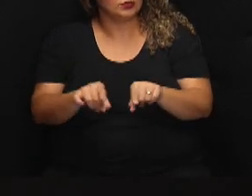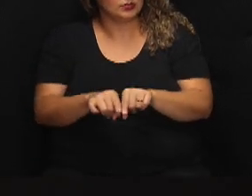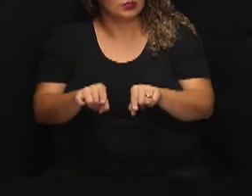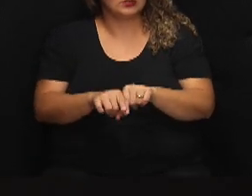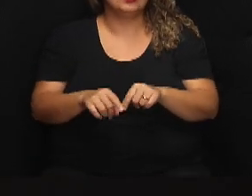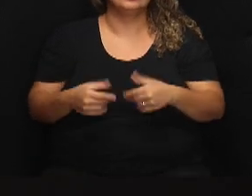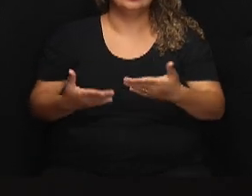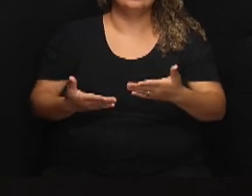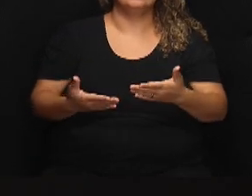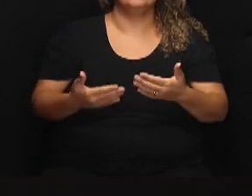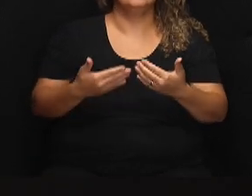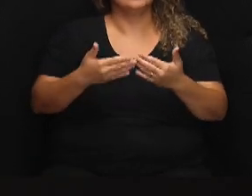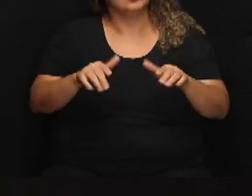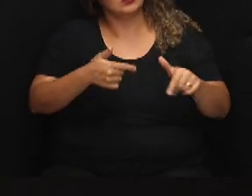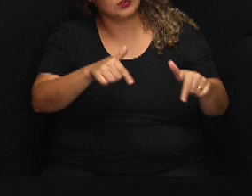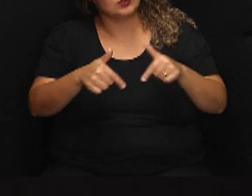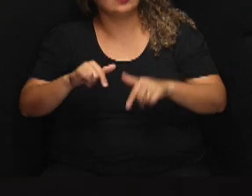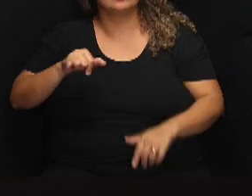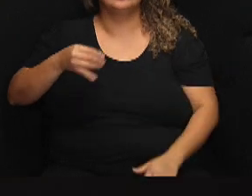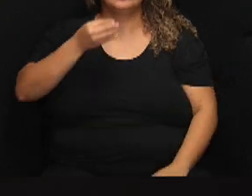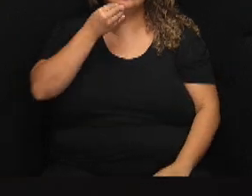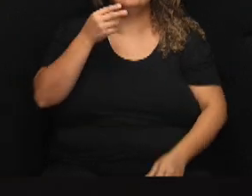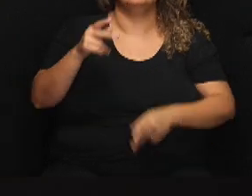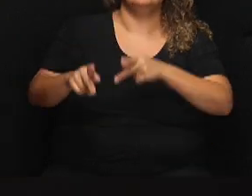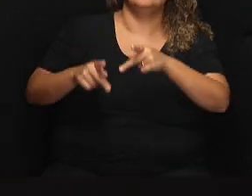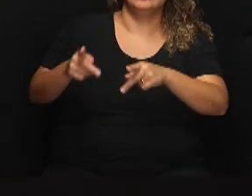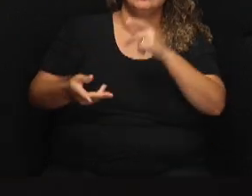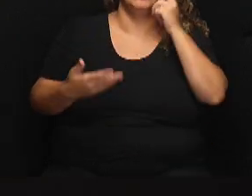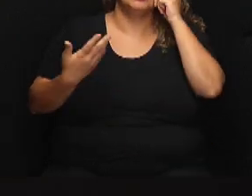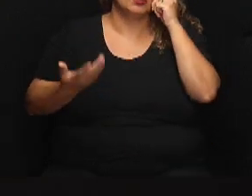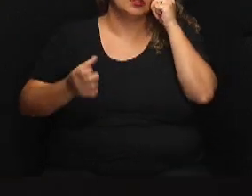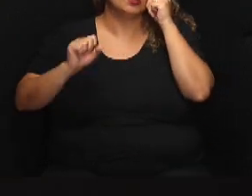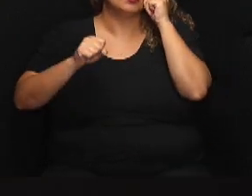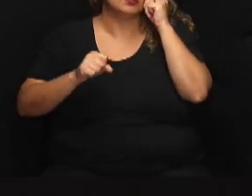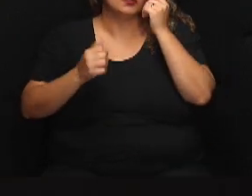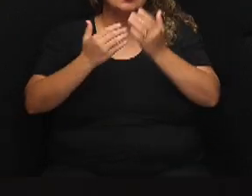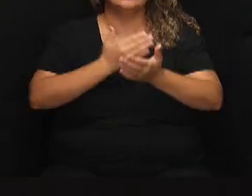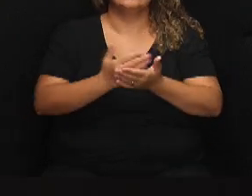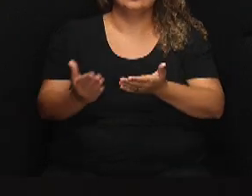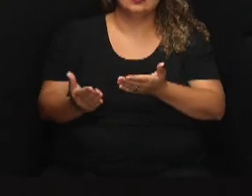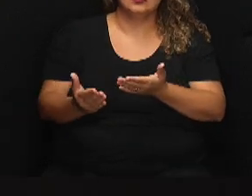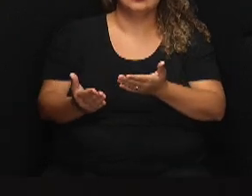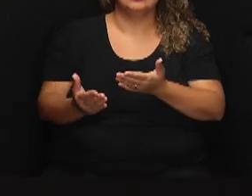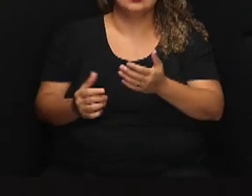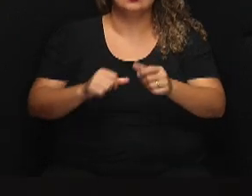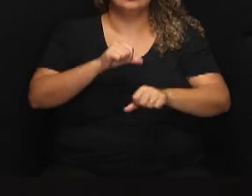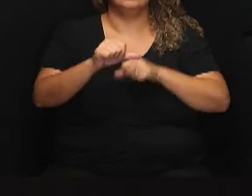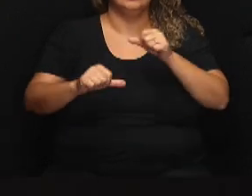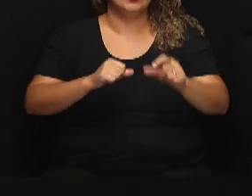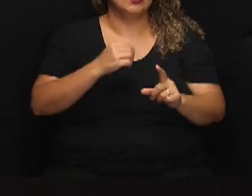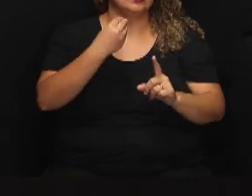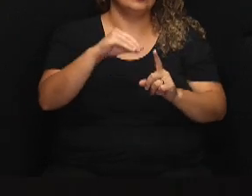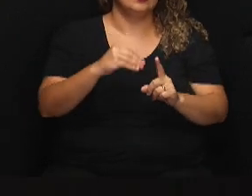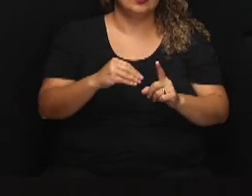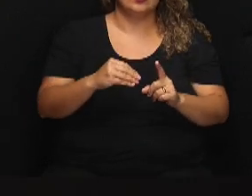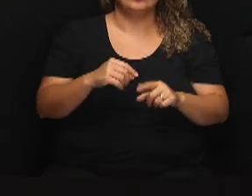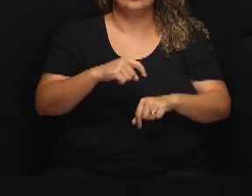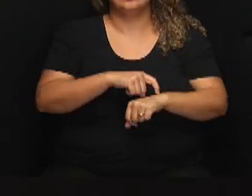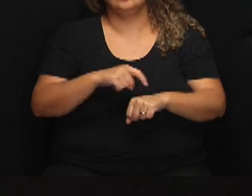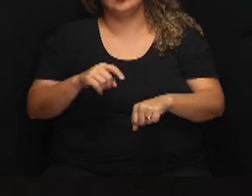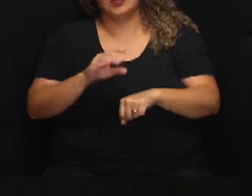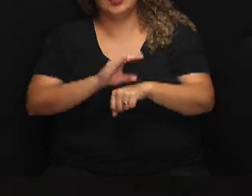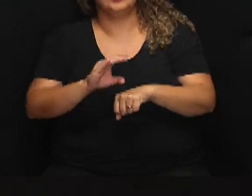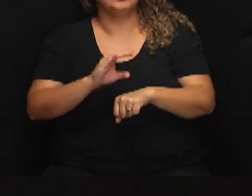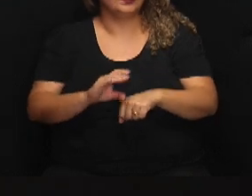vá gerar emprego, né, para essa população, e aí sim começar a sair da situação de vulnerabilidade. Durante o curso,